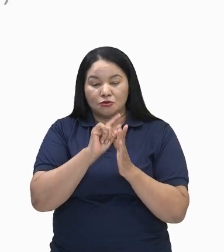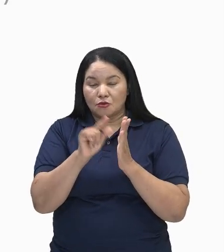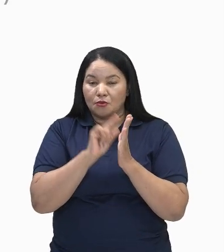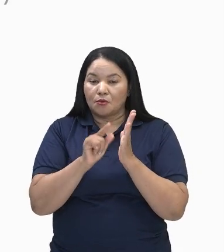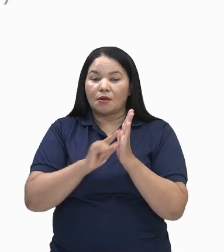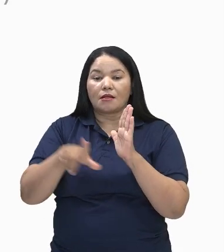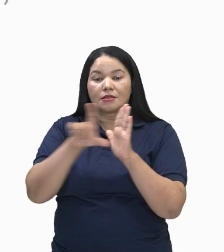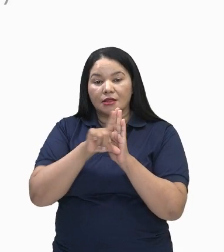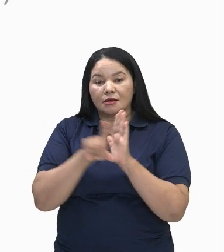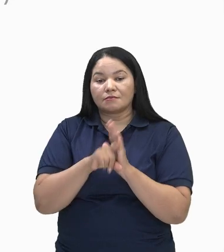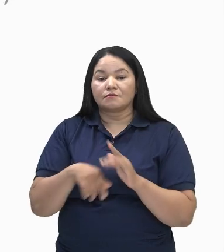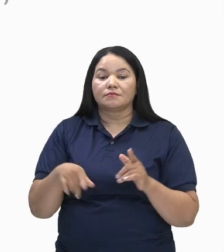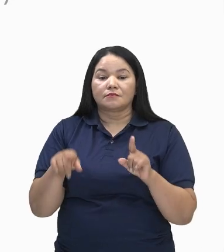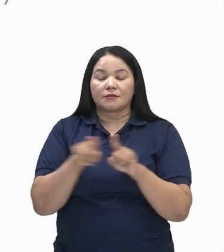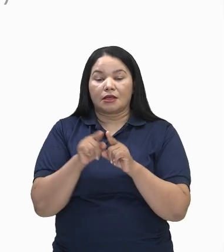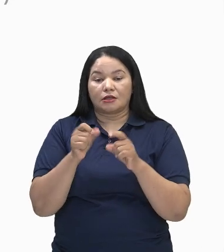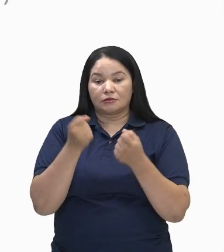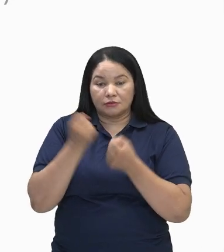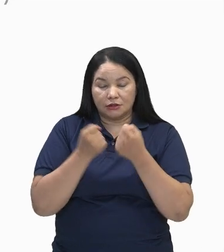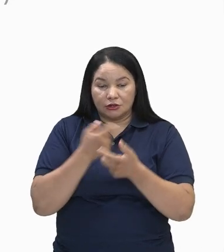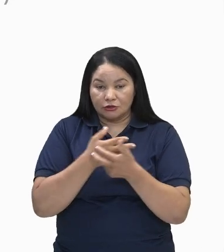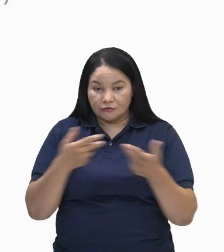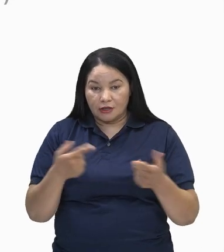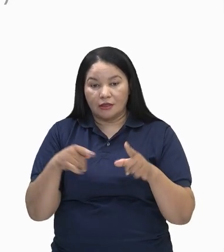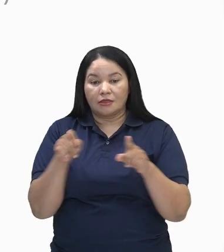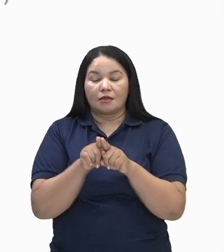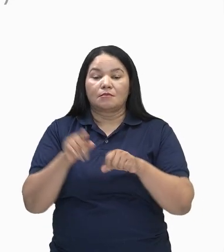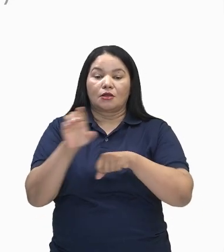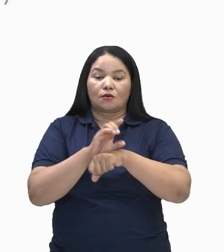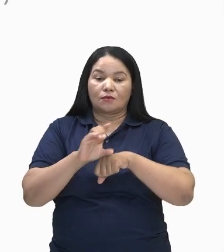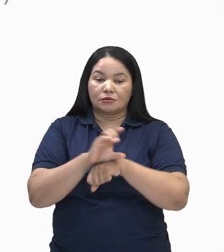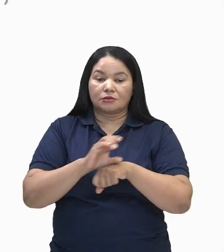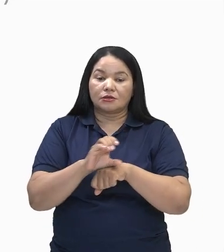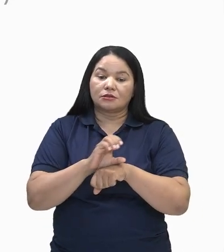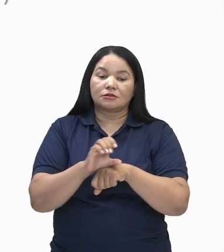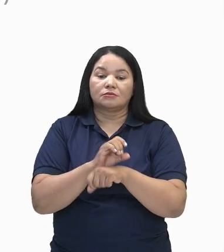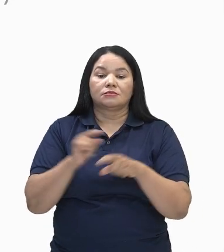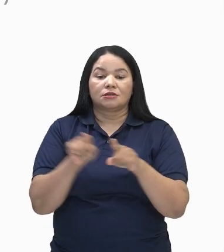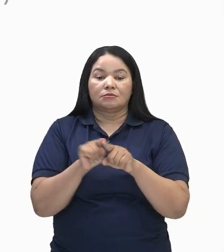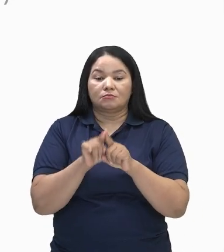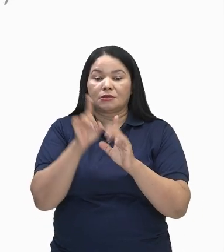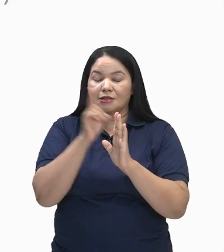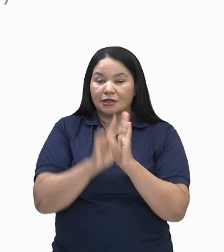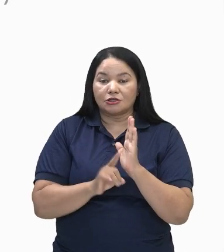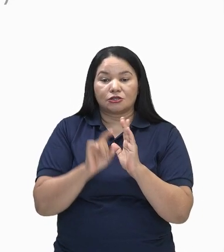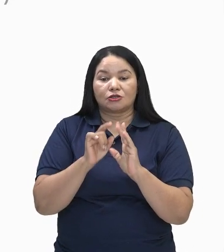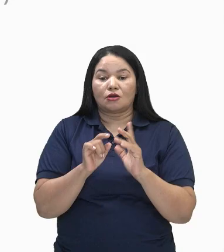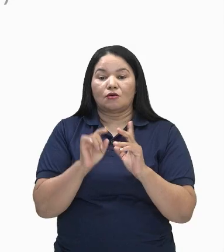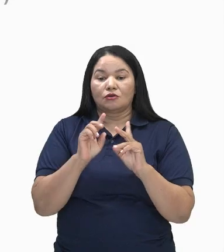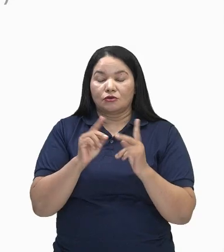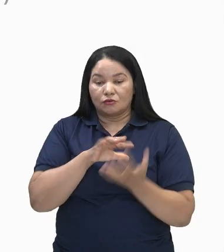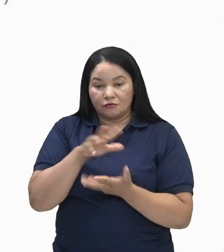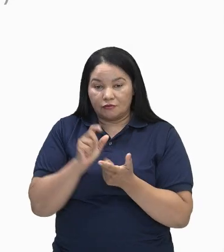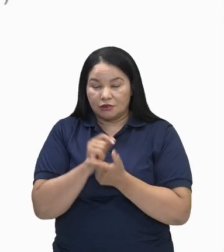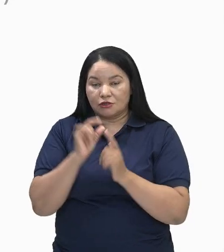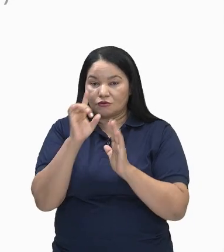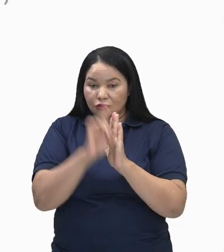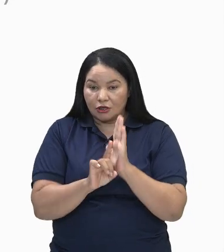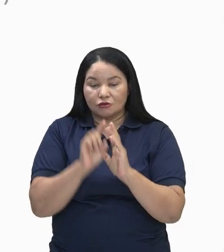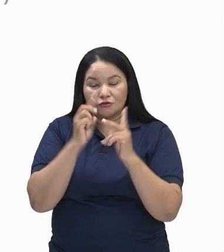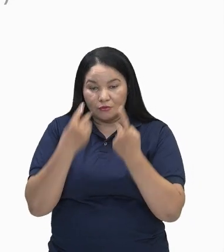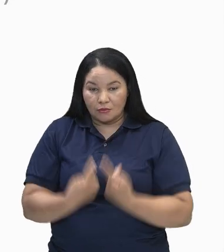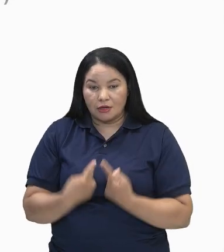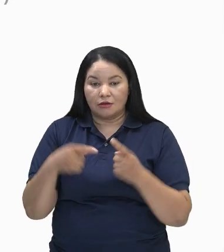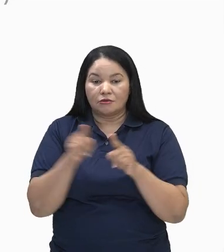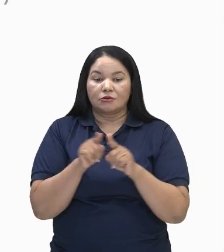de trânsito, a Constituição Federal, a Declaração Universal dos Direitos Humanos, o